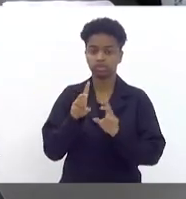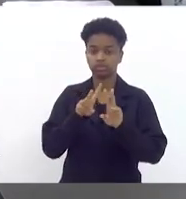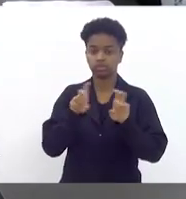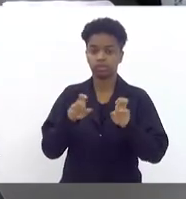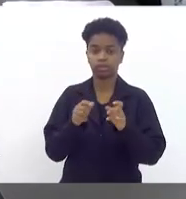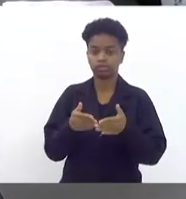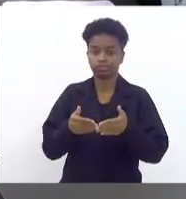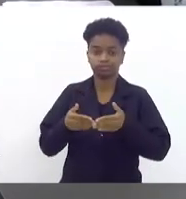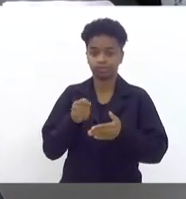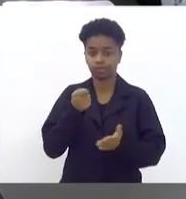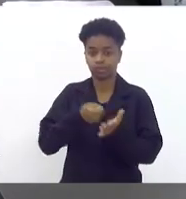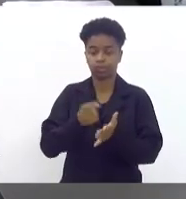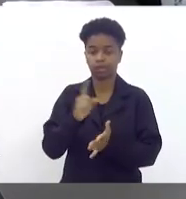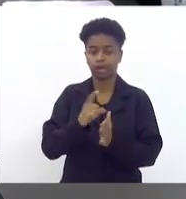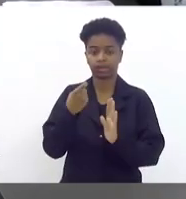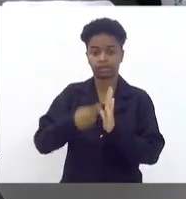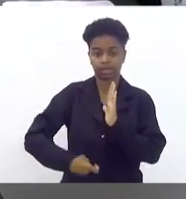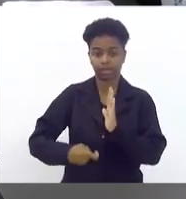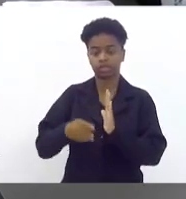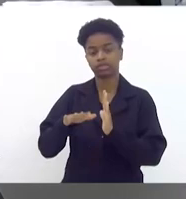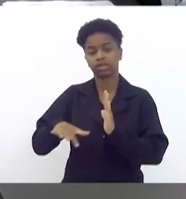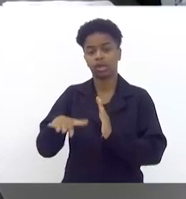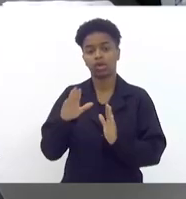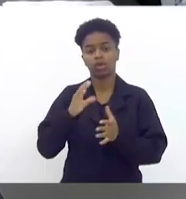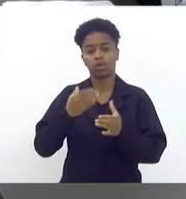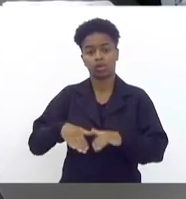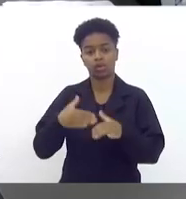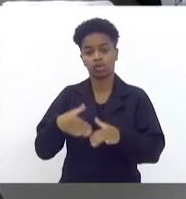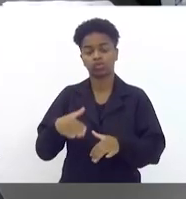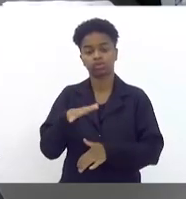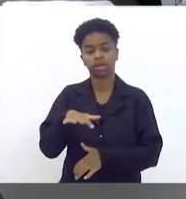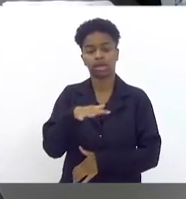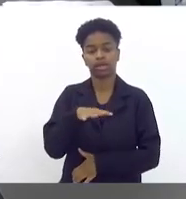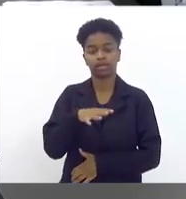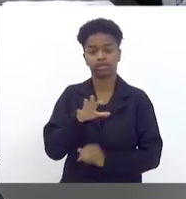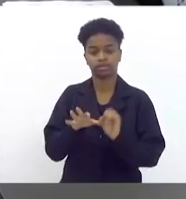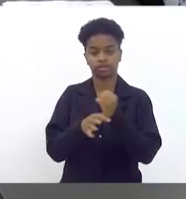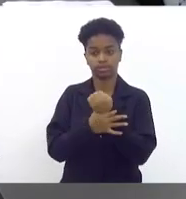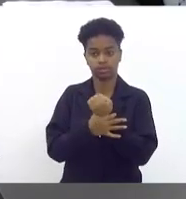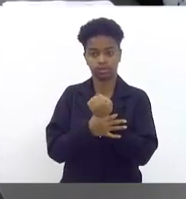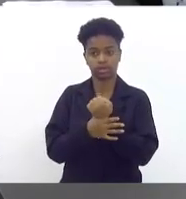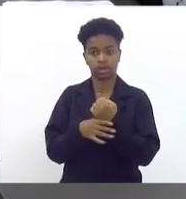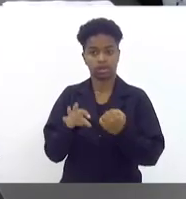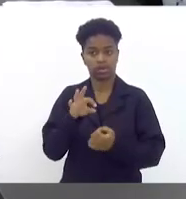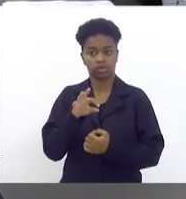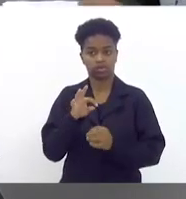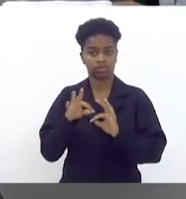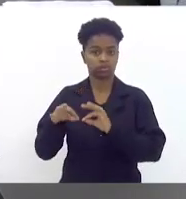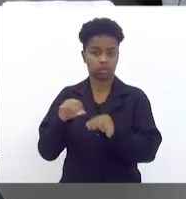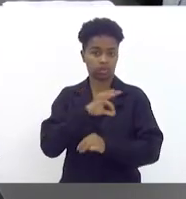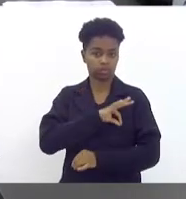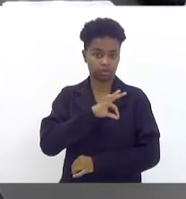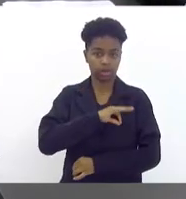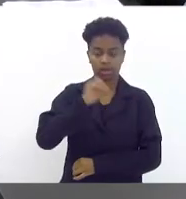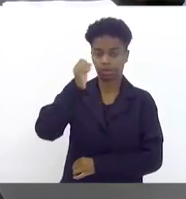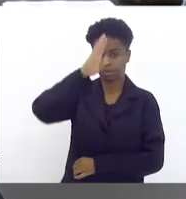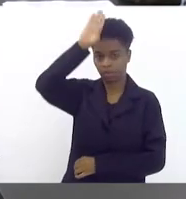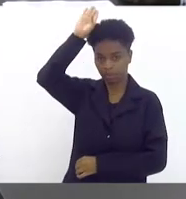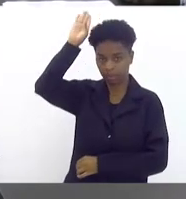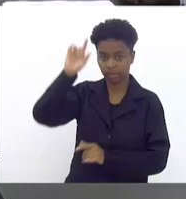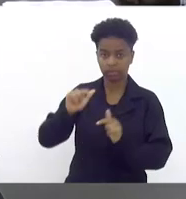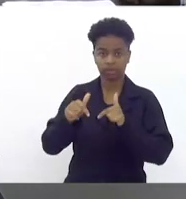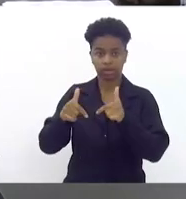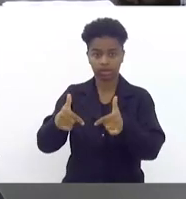inscrição para concursos públicos da área de segurança pública pelos policiais militares, policiais civis, bombeiros militares, agentes